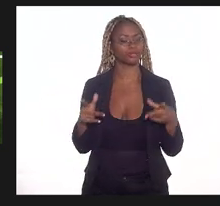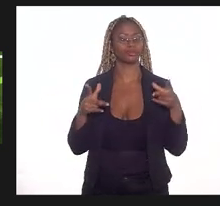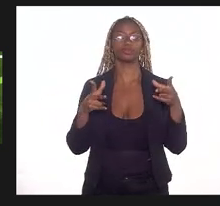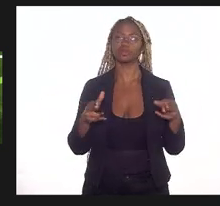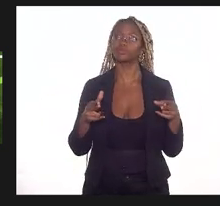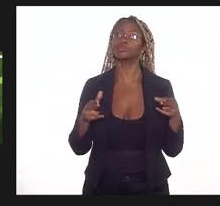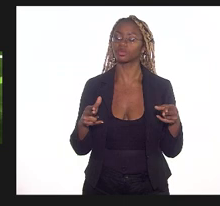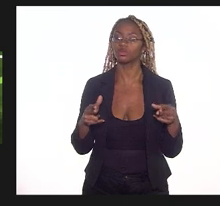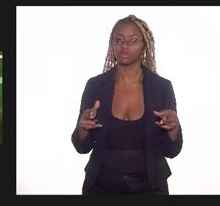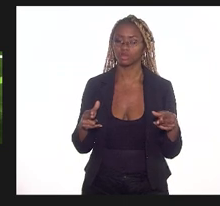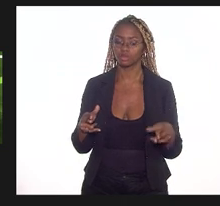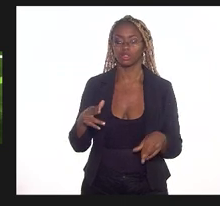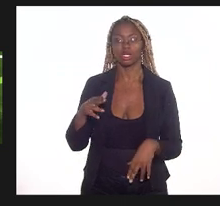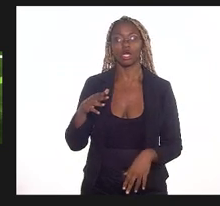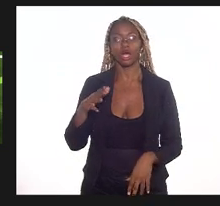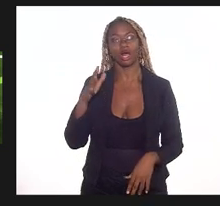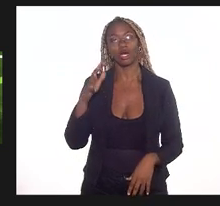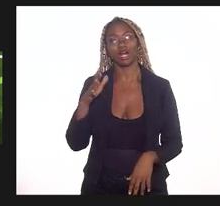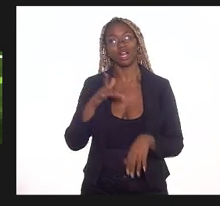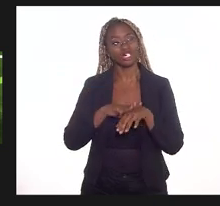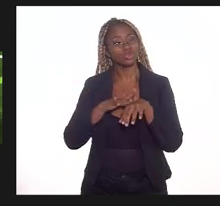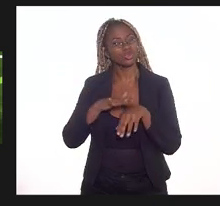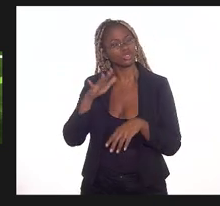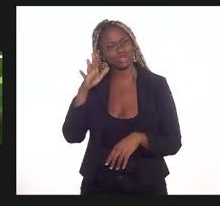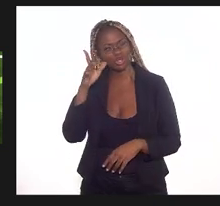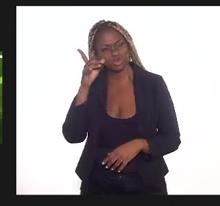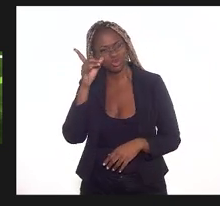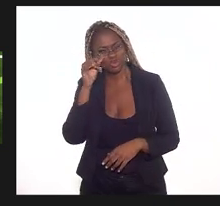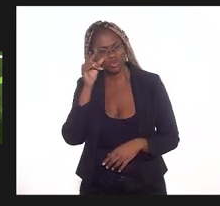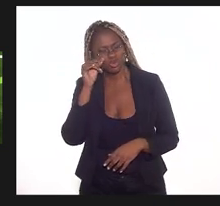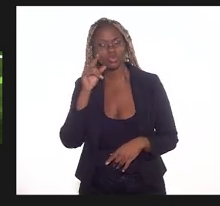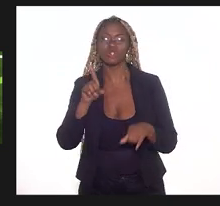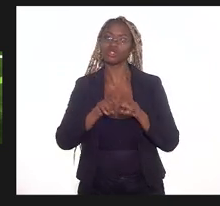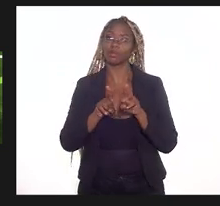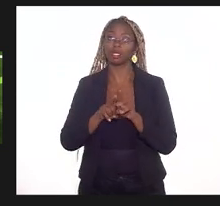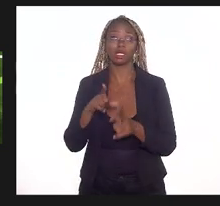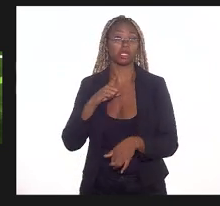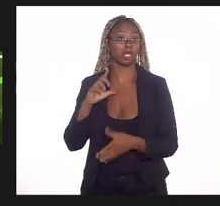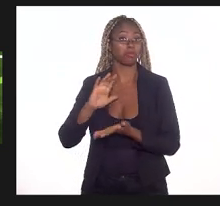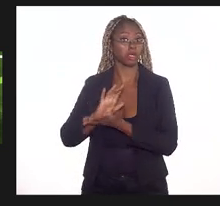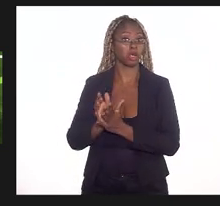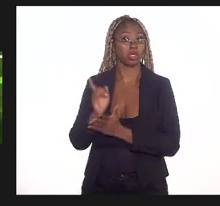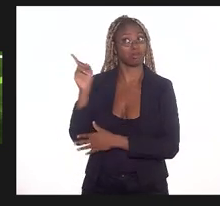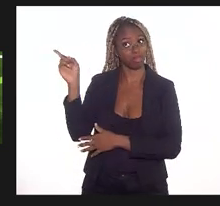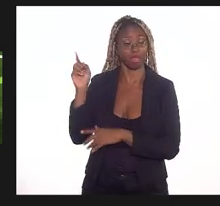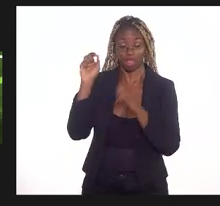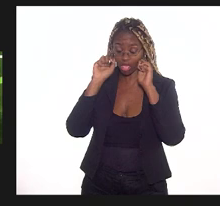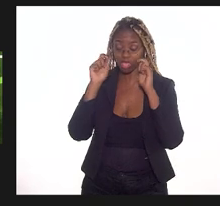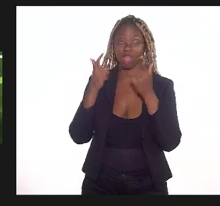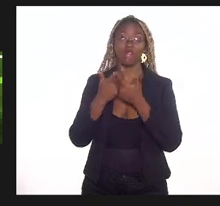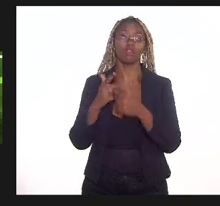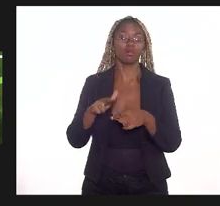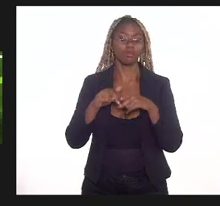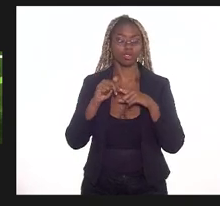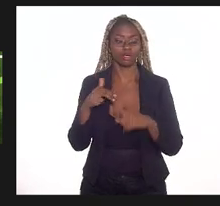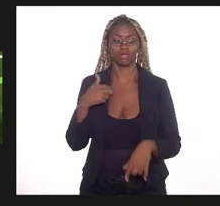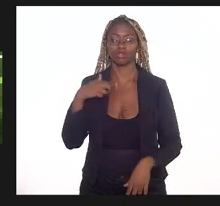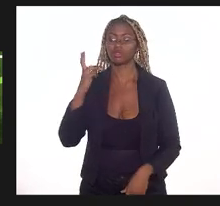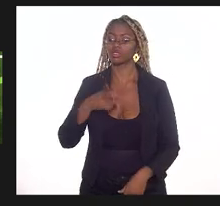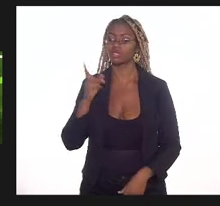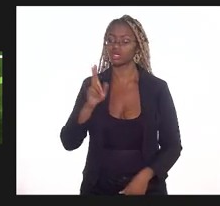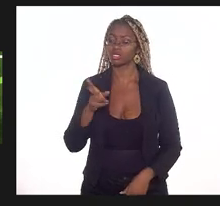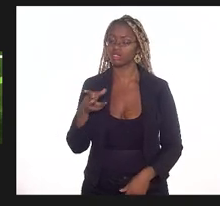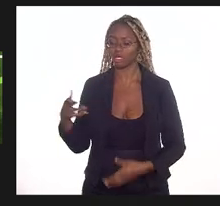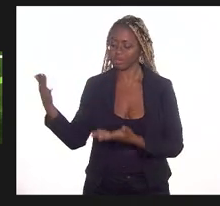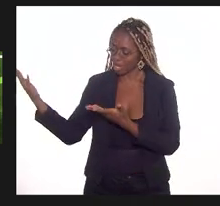que é a tal doença do sono, né? Que inclusive teve muito preconceito na própria Assembleia, porque quando eu sempre fiz questão